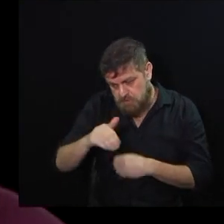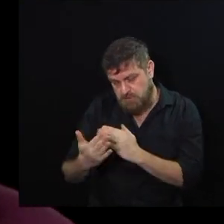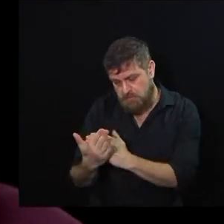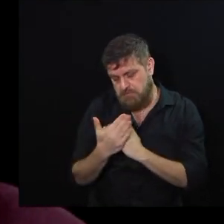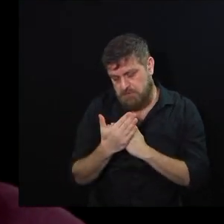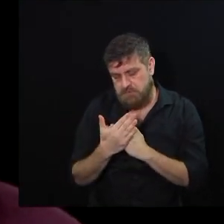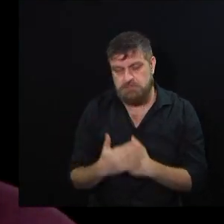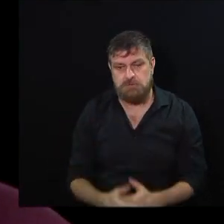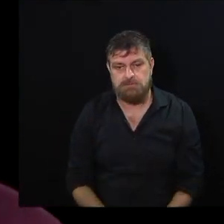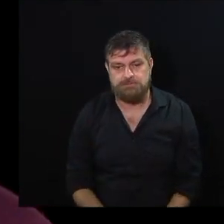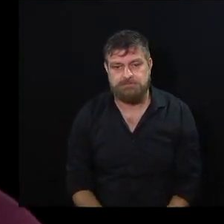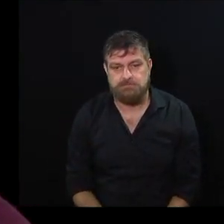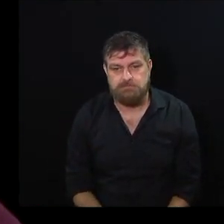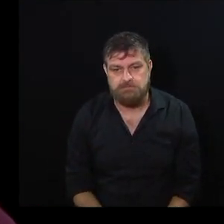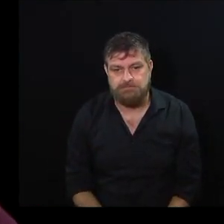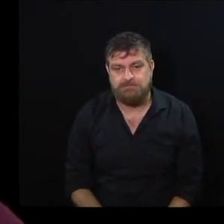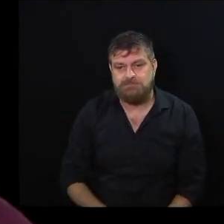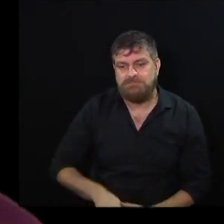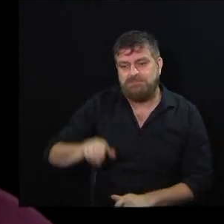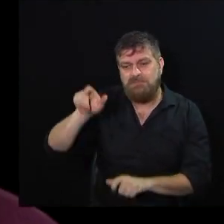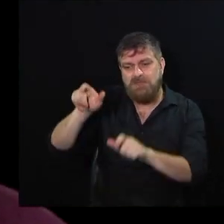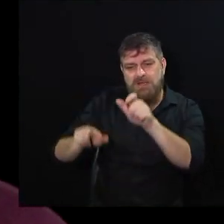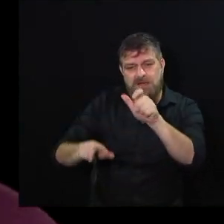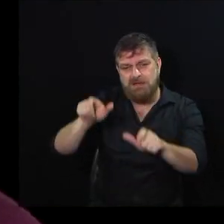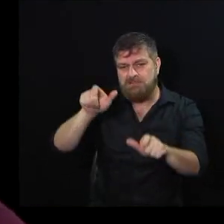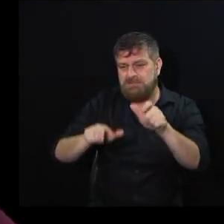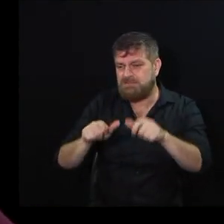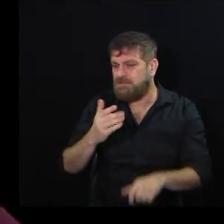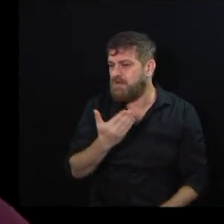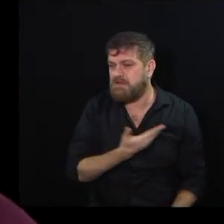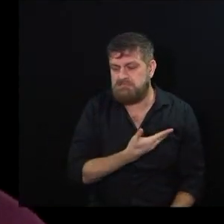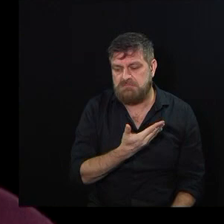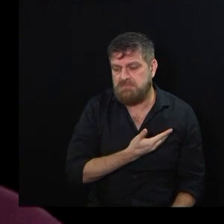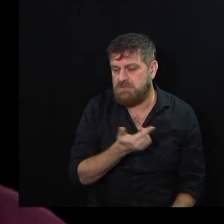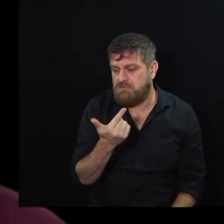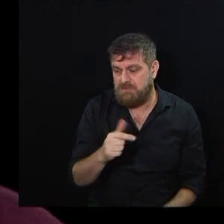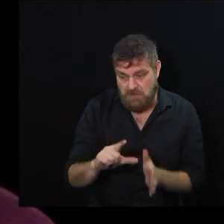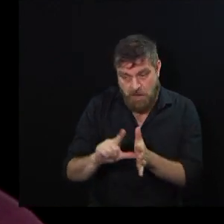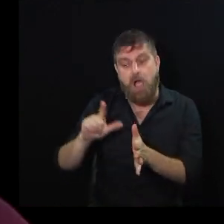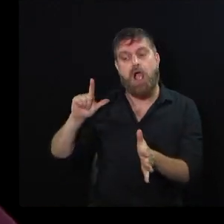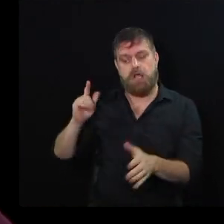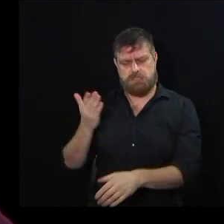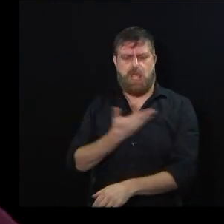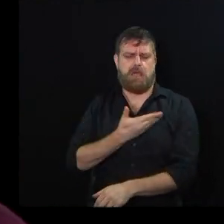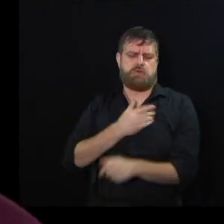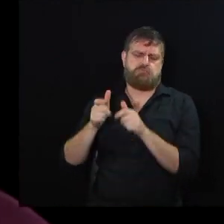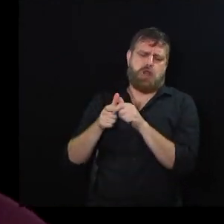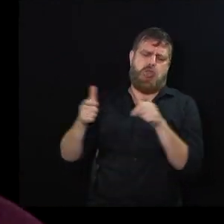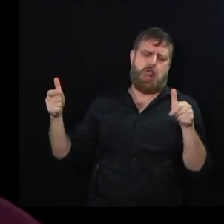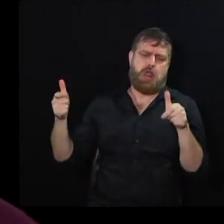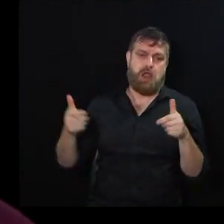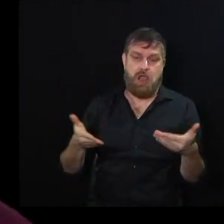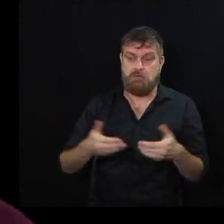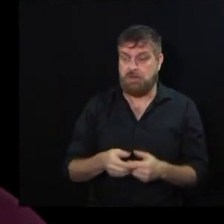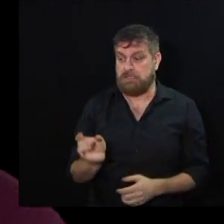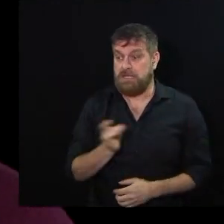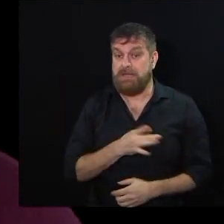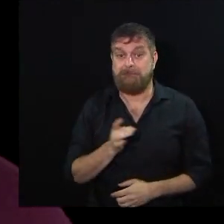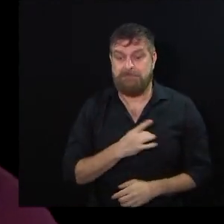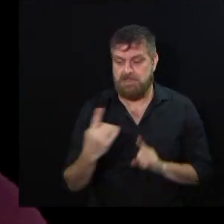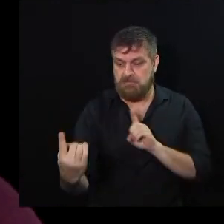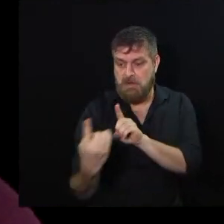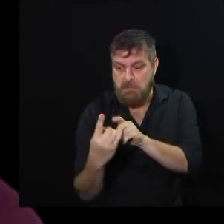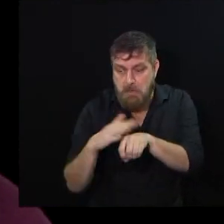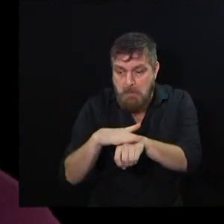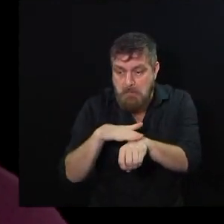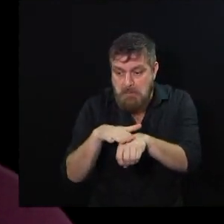As pessoas, você não tem amigo, eu tinha antes. Depois eles têm medo até de conversar com você. Eles